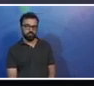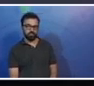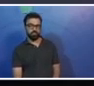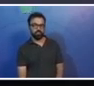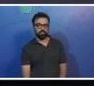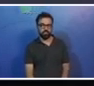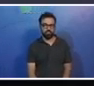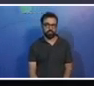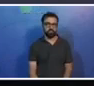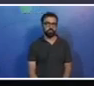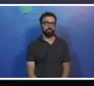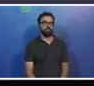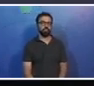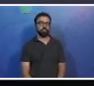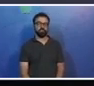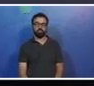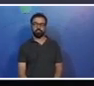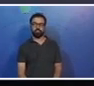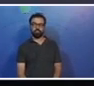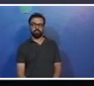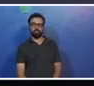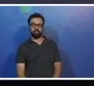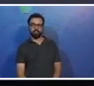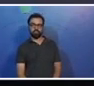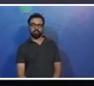remediar, calcário, júri.